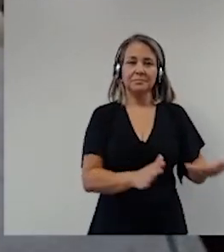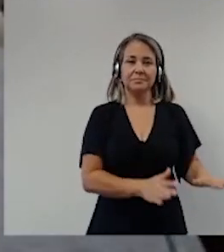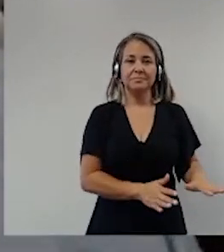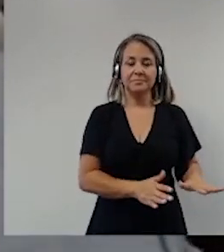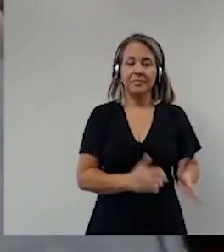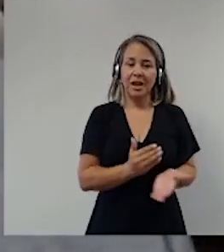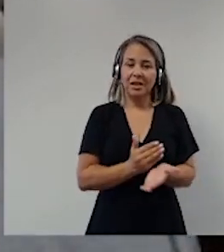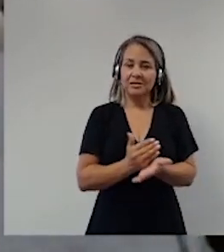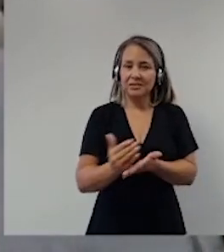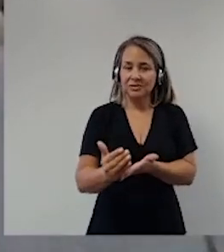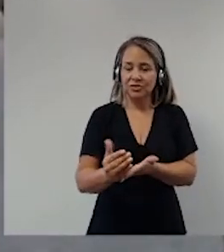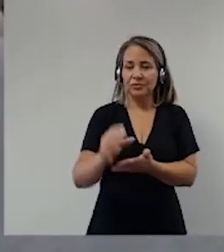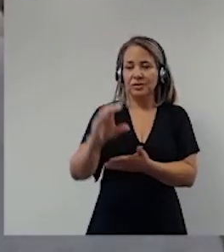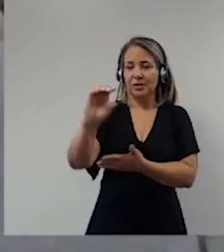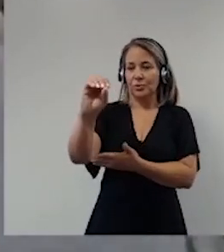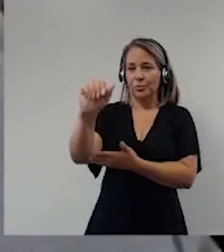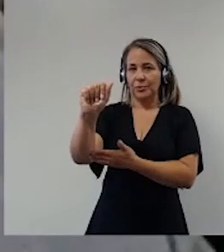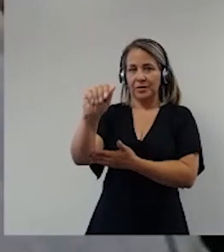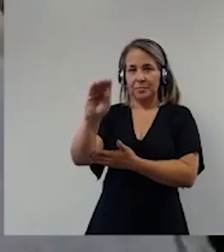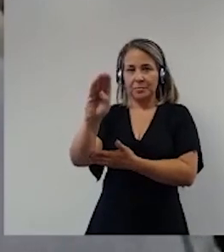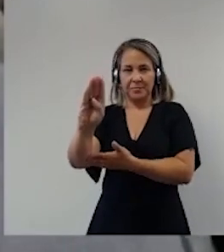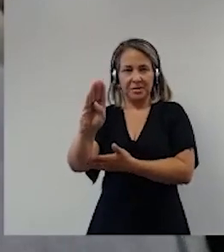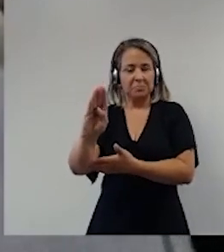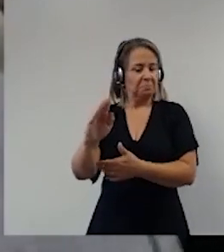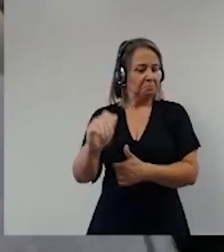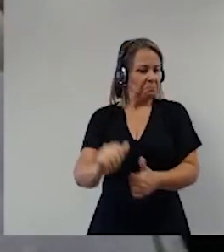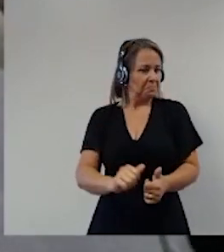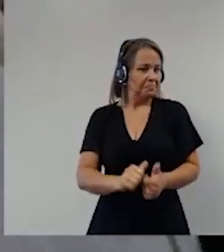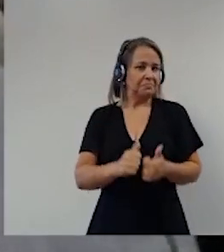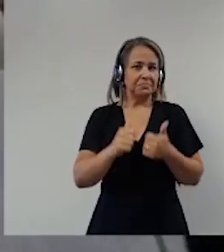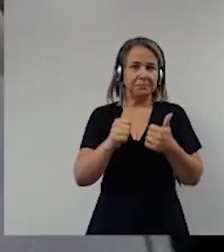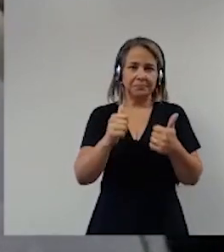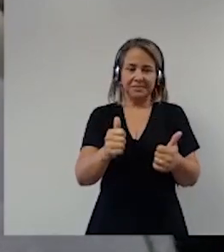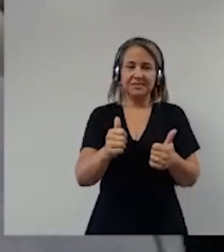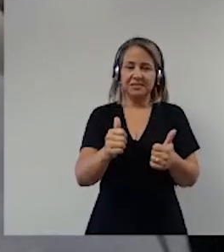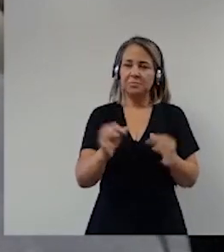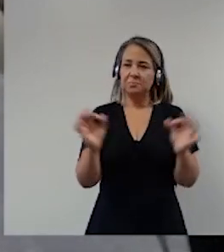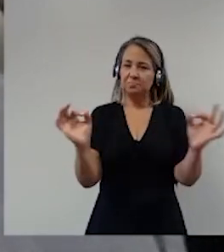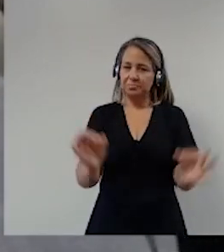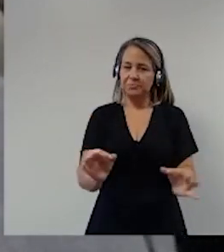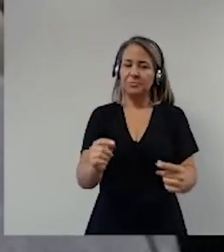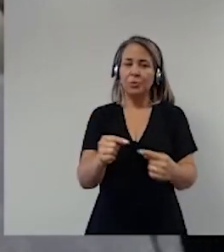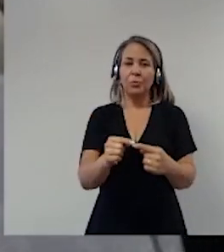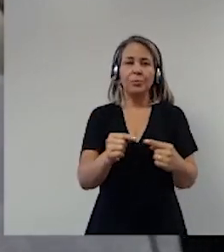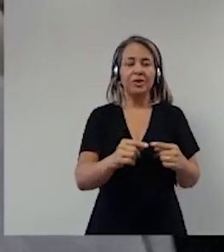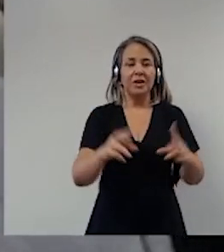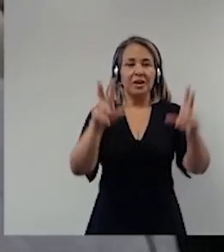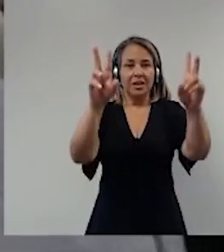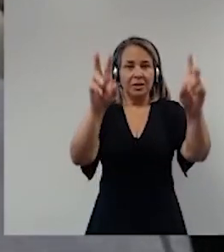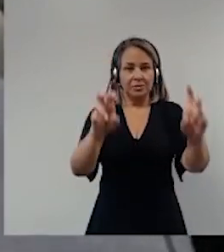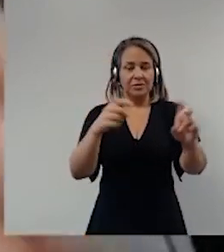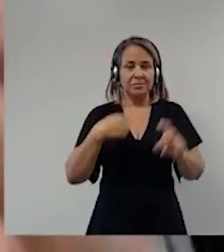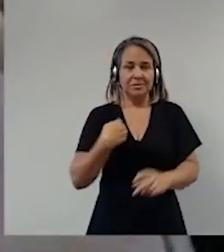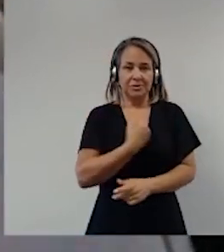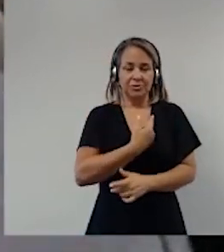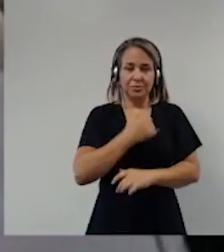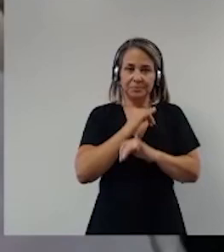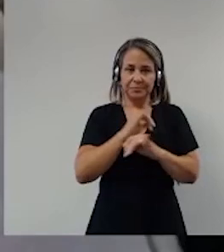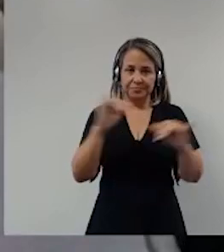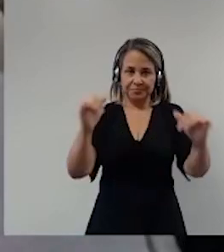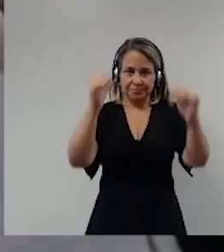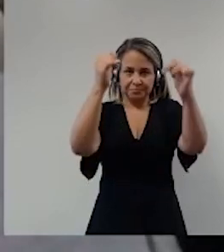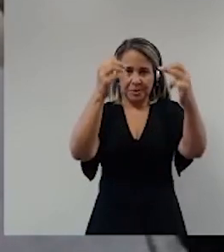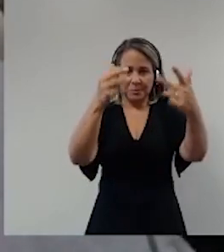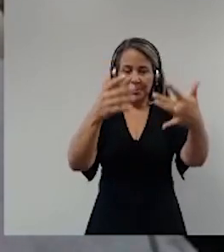A iniciativa da UAB, eu acho que não poderia ser mais oportuna, né? E o tema que nós vamos